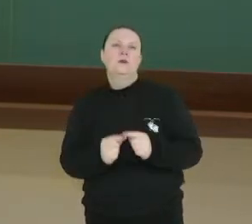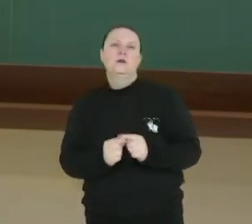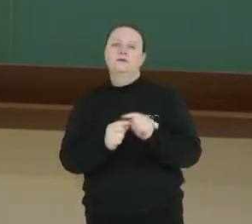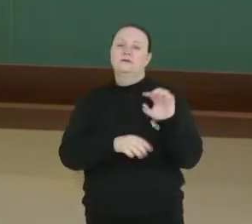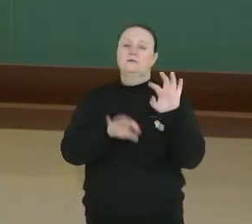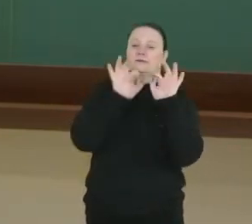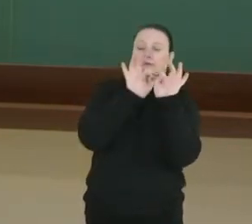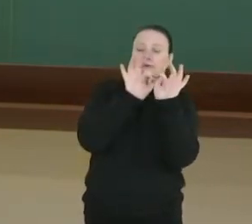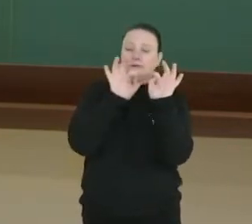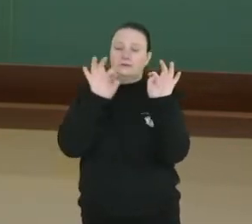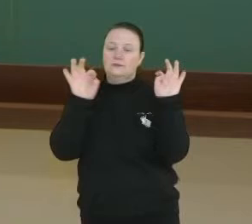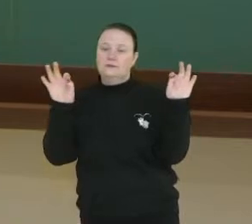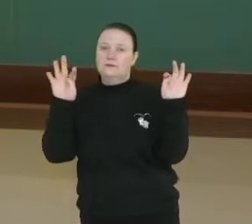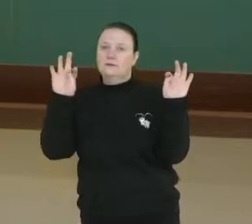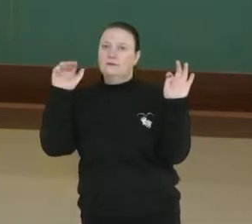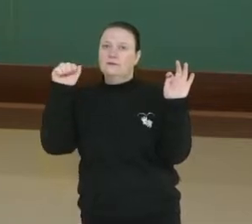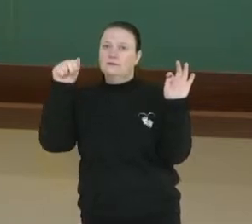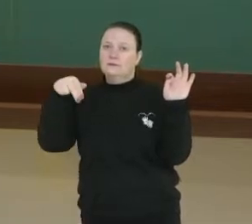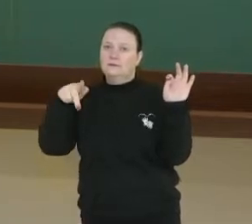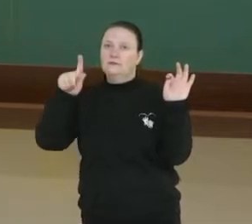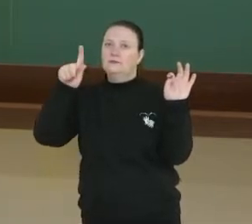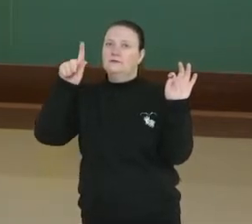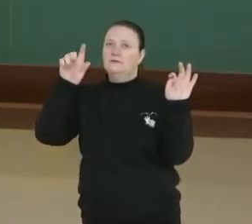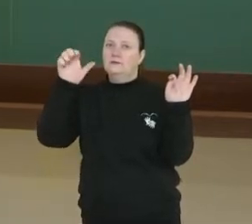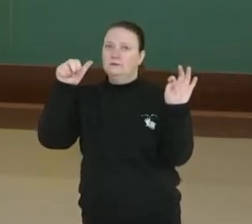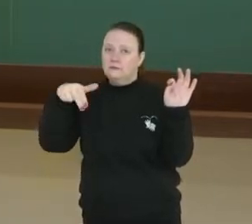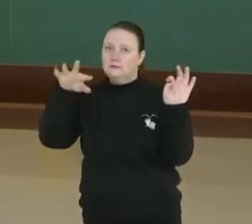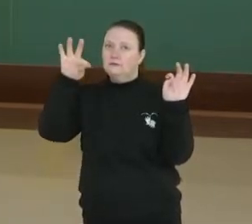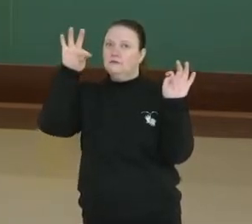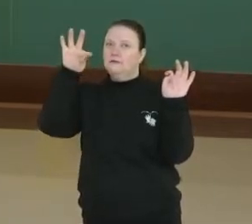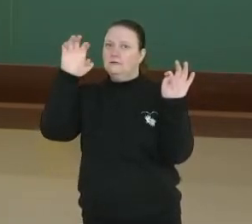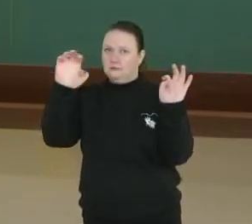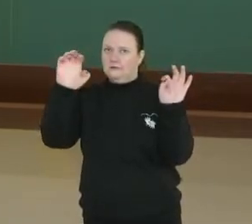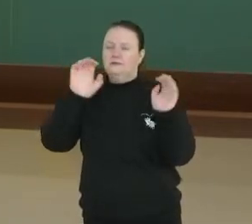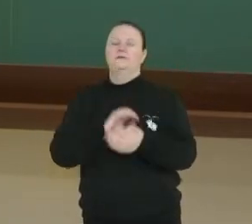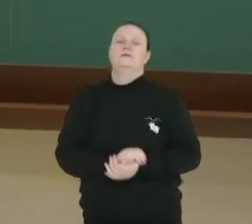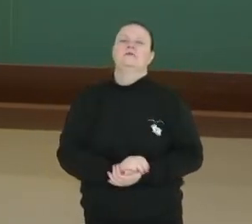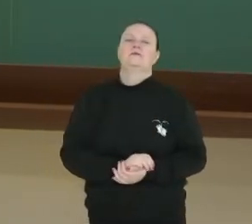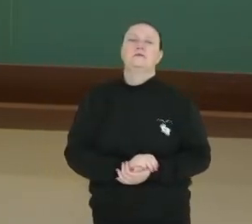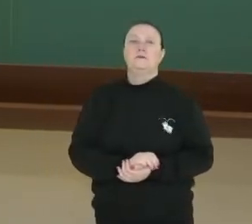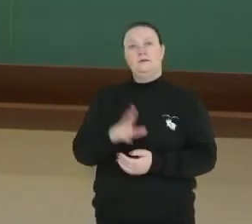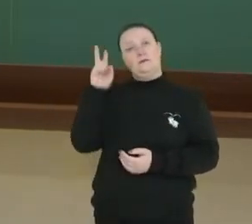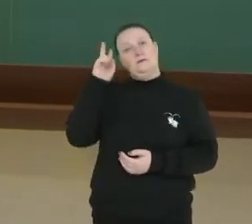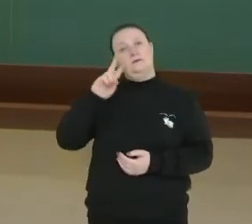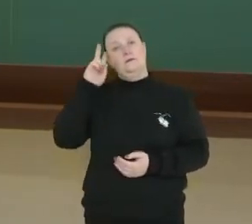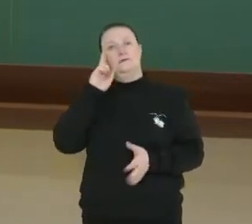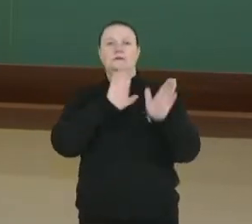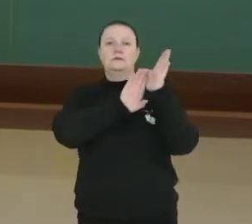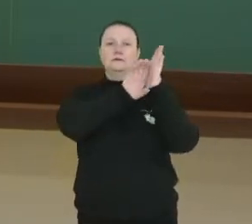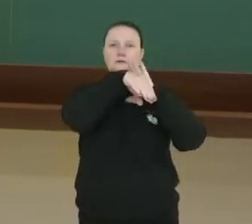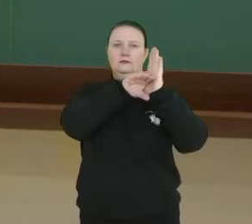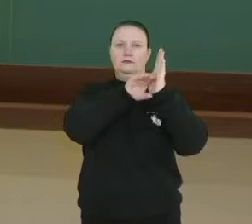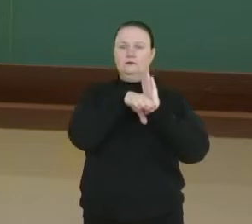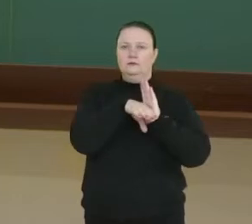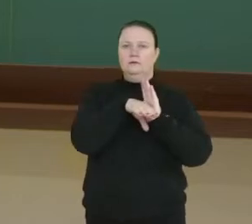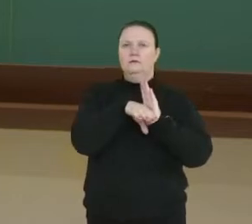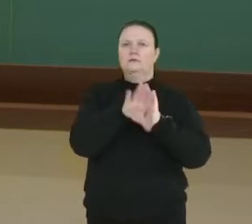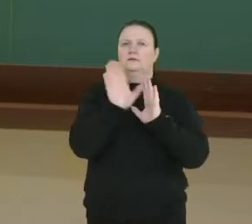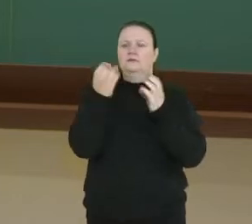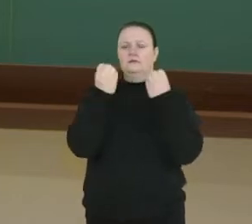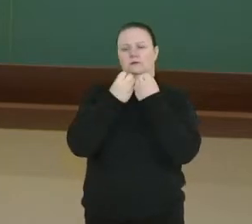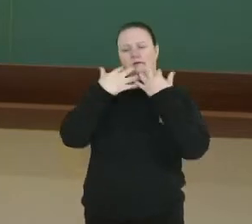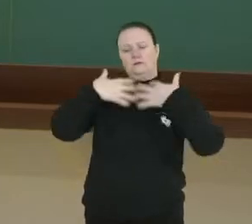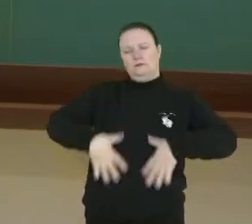reta é tangente à circunferência. Relembrando um conceito, já que a gente já falou, quando a gente fala